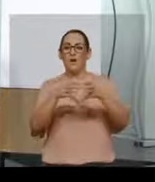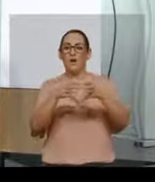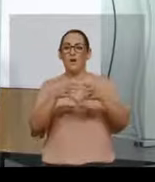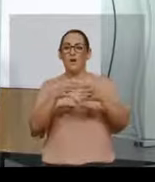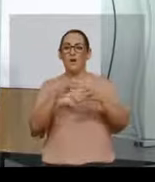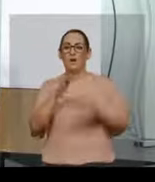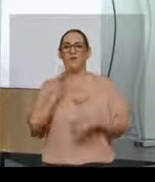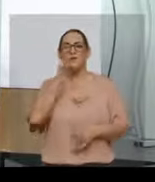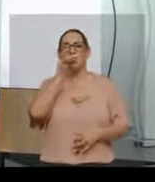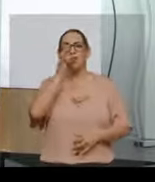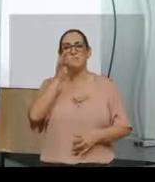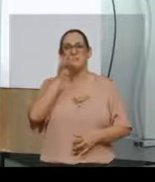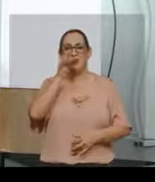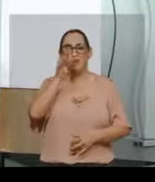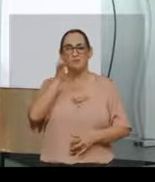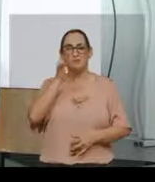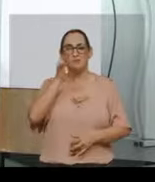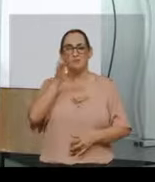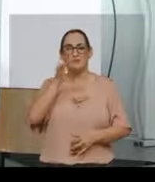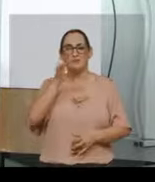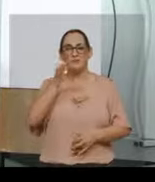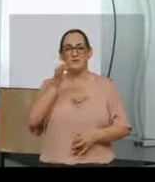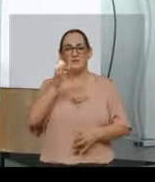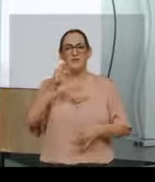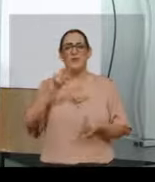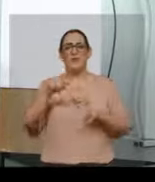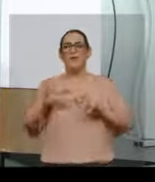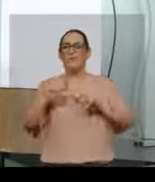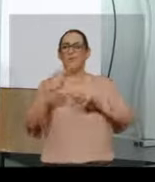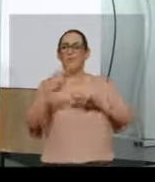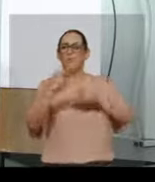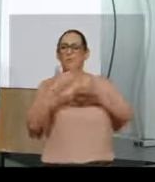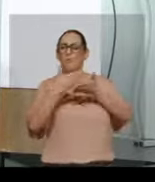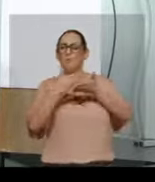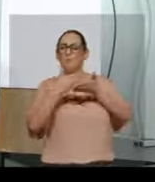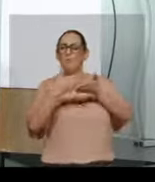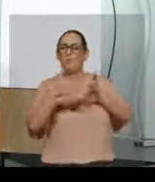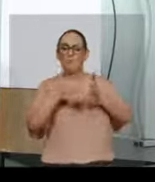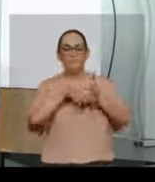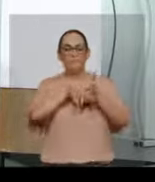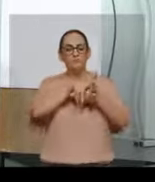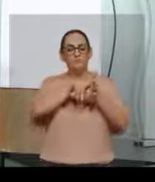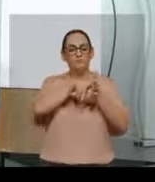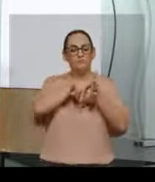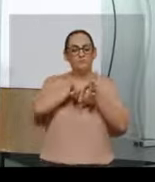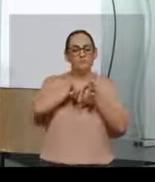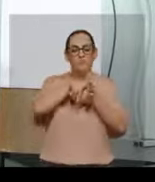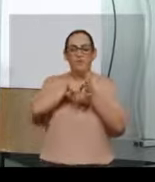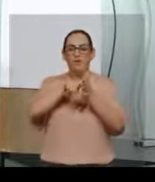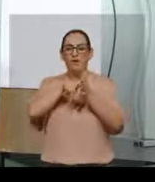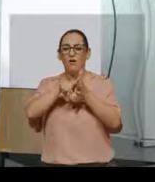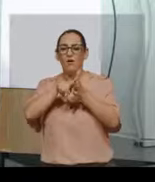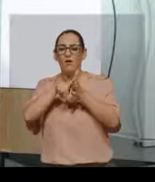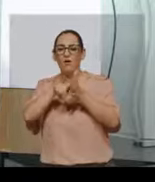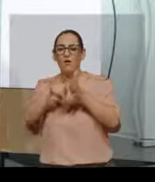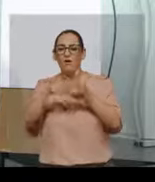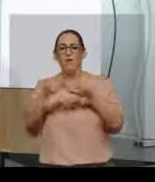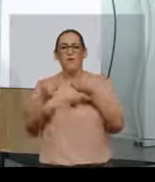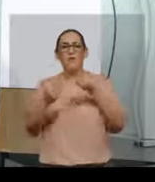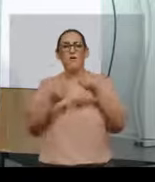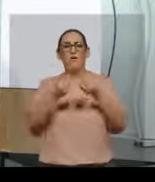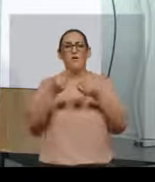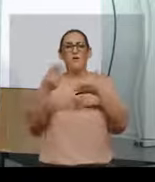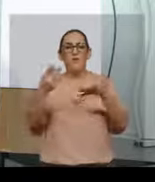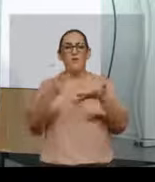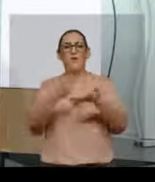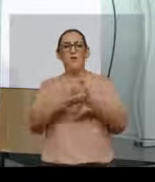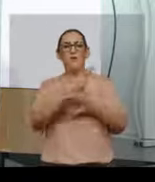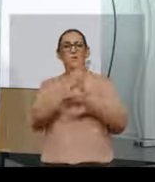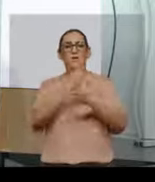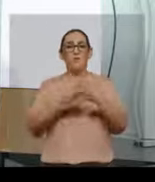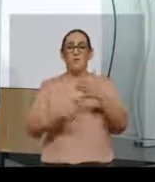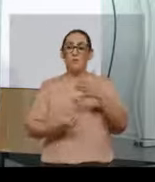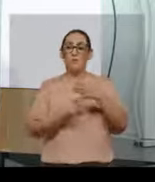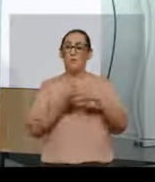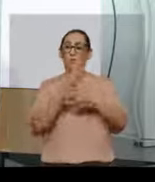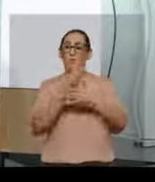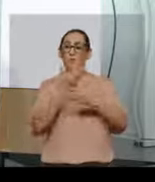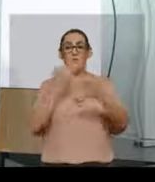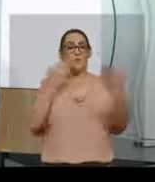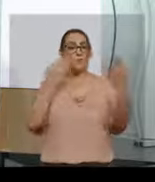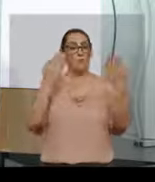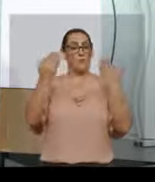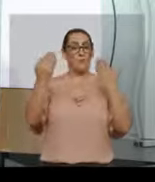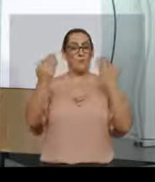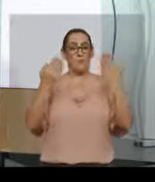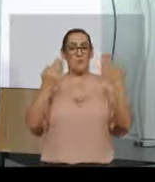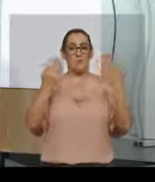gente tem vários estudos, mais estudos sobre determinados assuntos, origens filogenéticas e comparação,